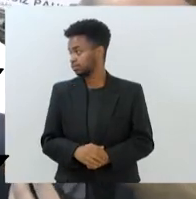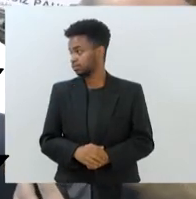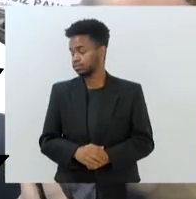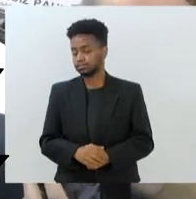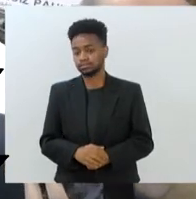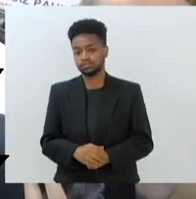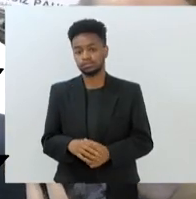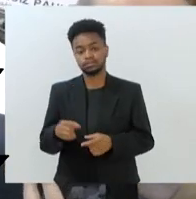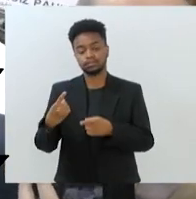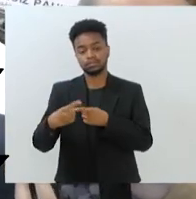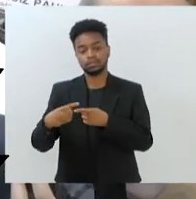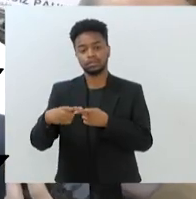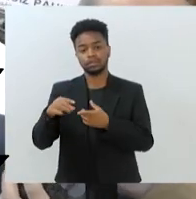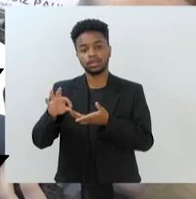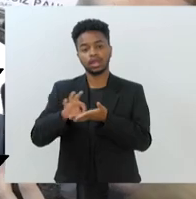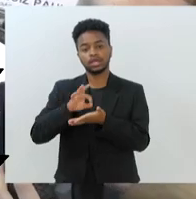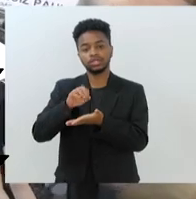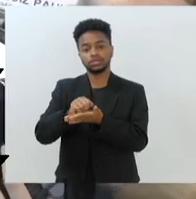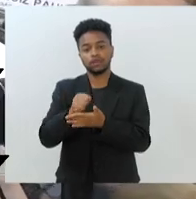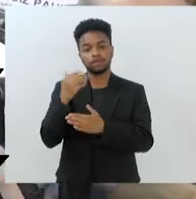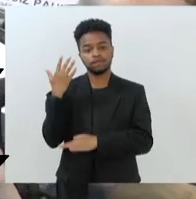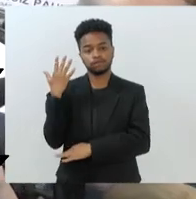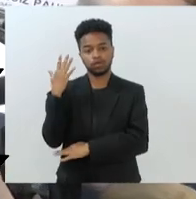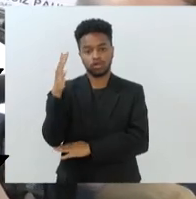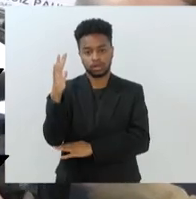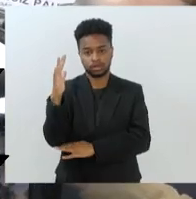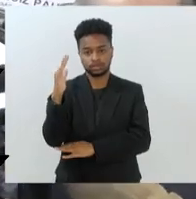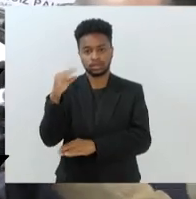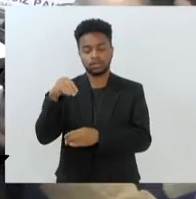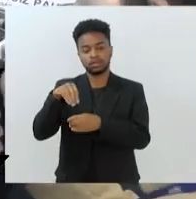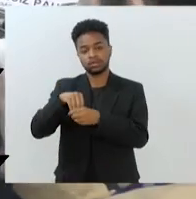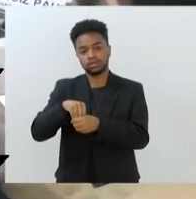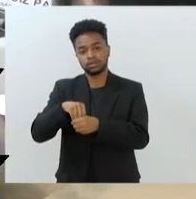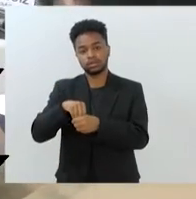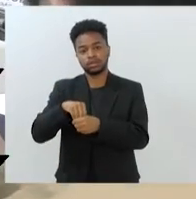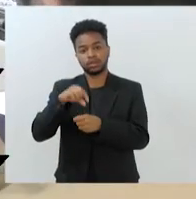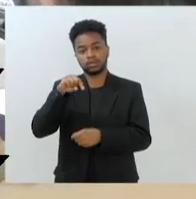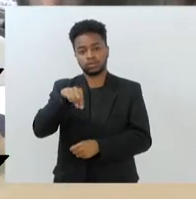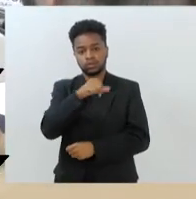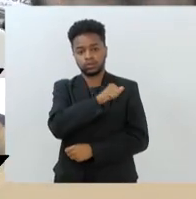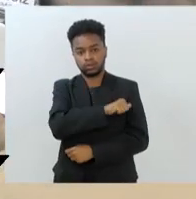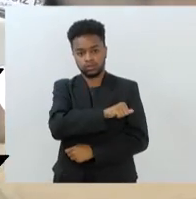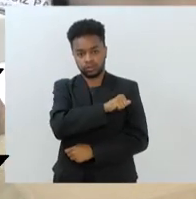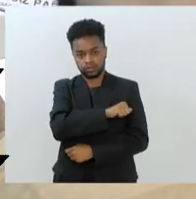porque o cadastro de florestas, dentro do estado do Rio de Janeiro,